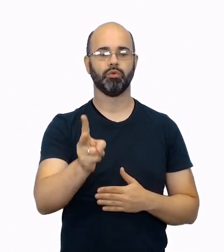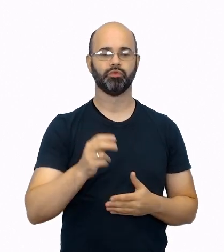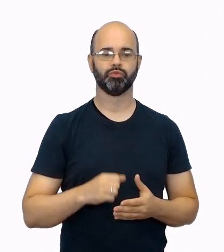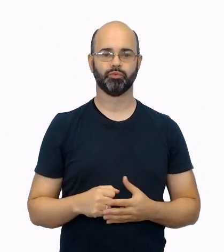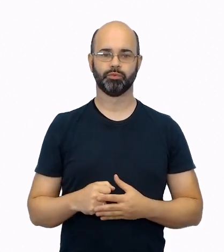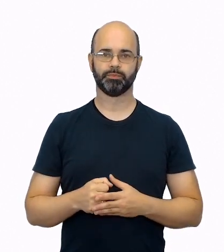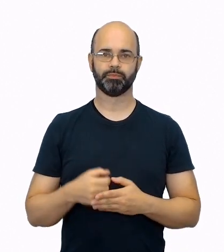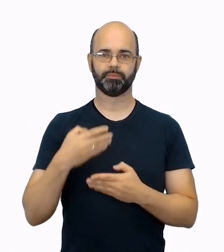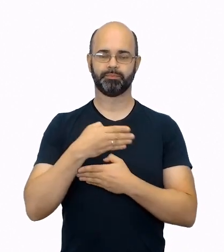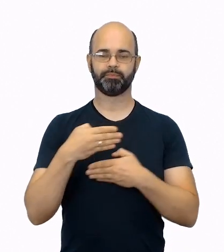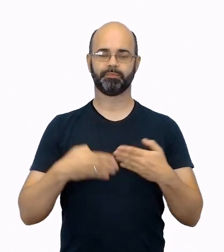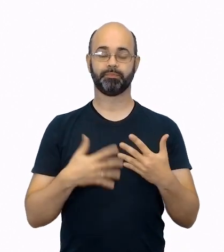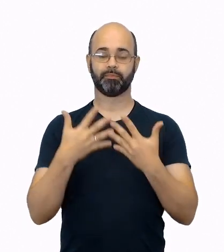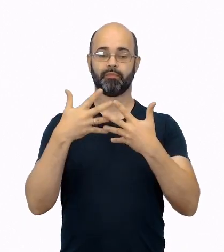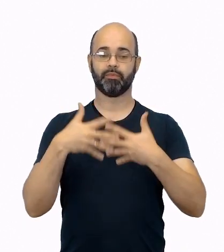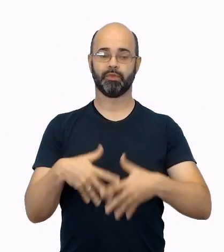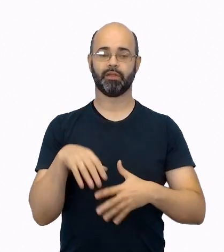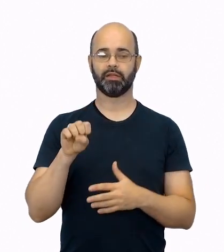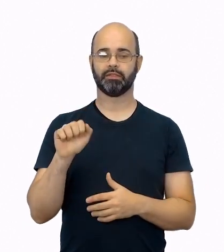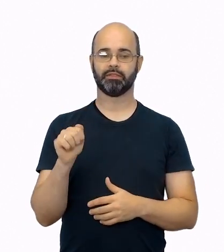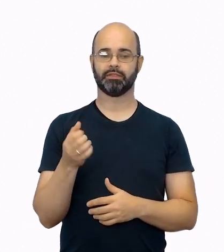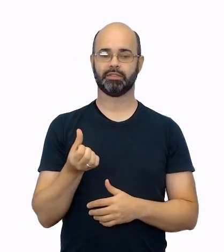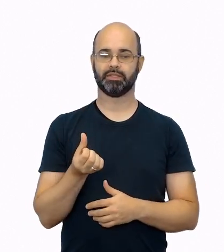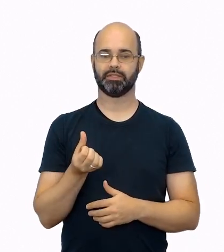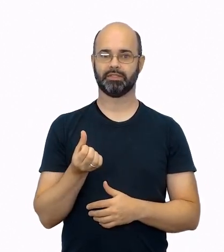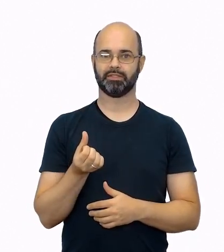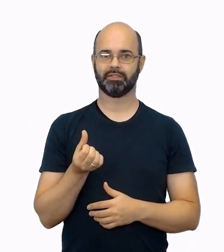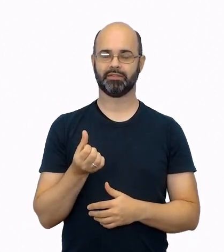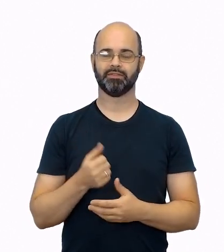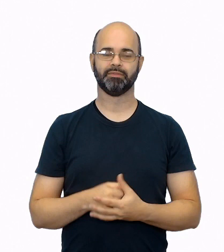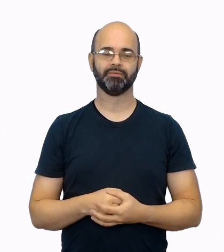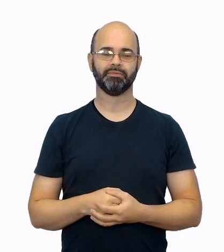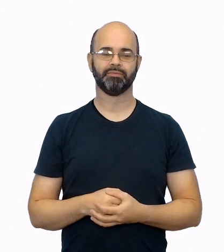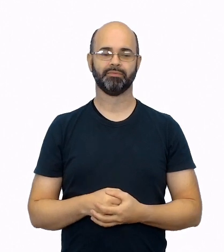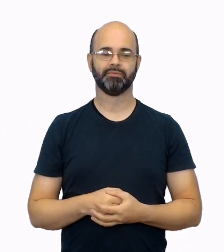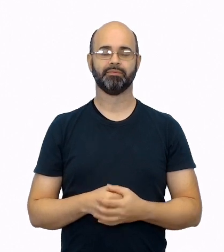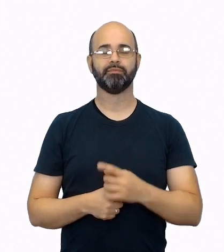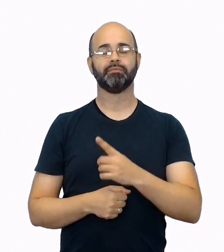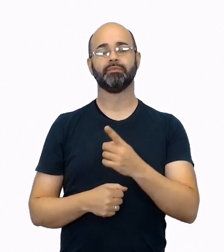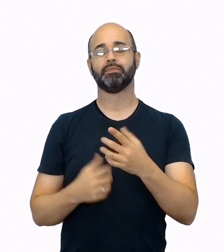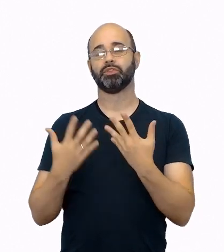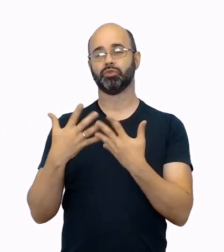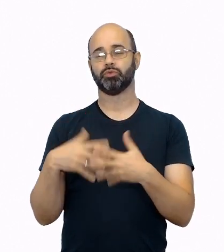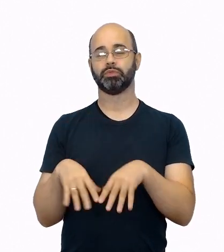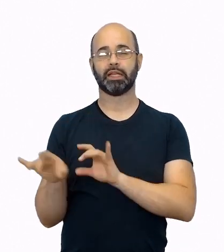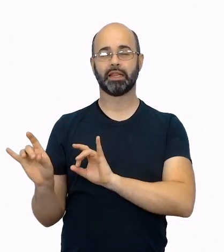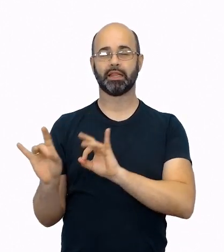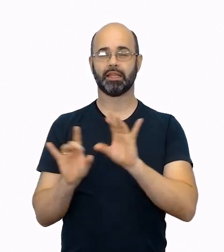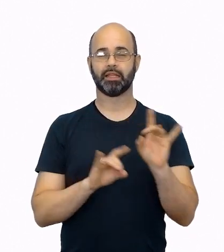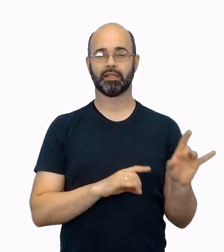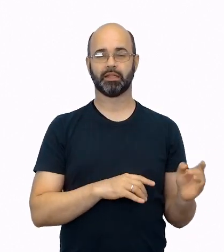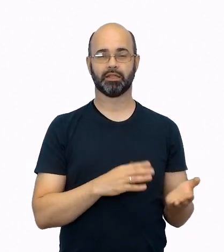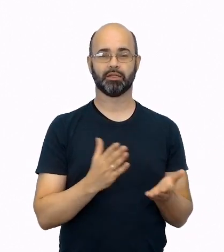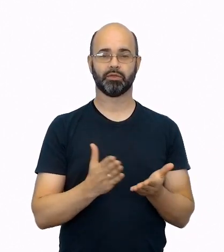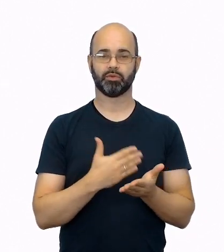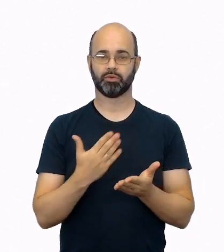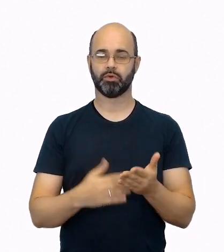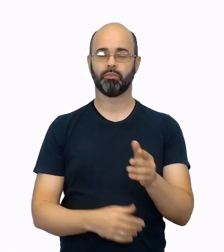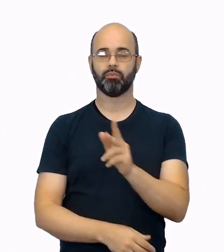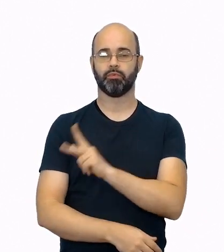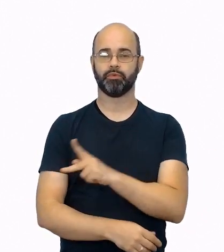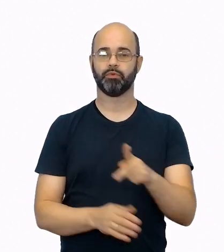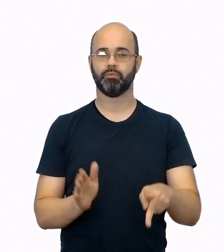nós apresentamos a estrutura da SA6, né? Então vocês podem encontrar essa estrutura detalhada lá no caderno do professor na